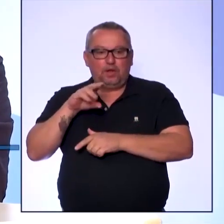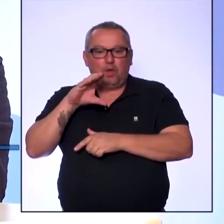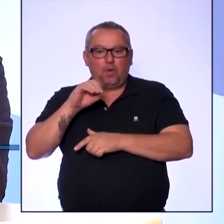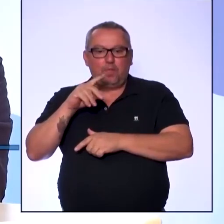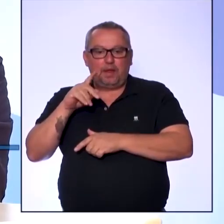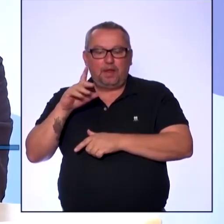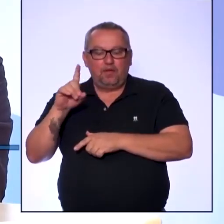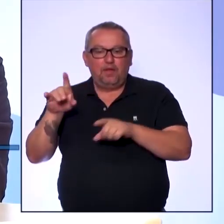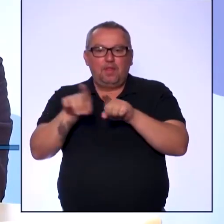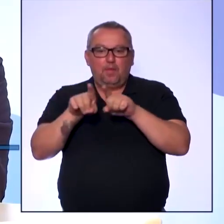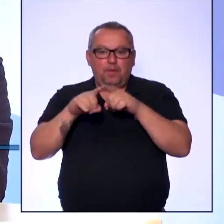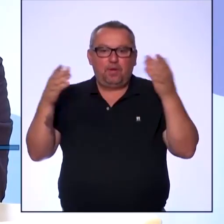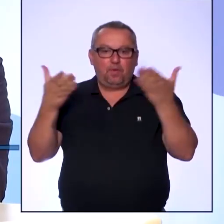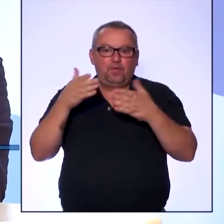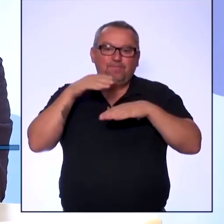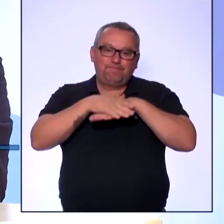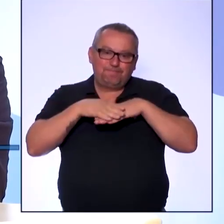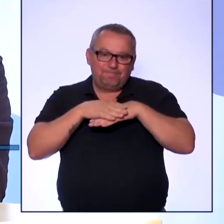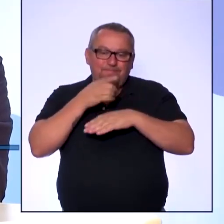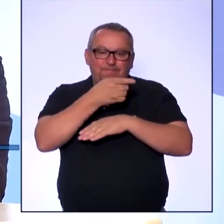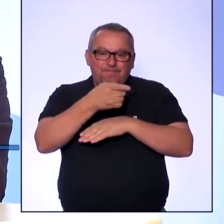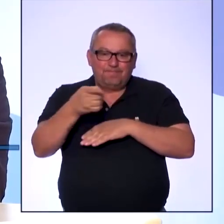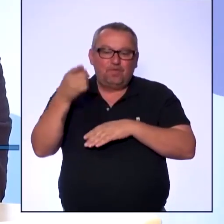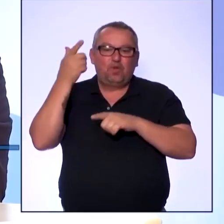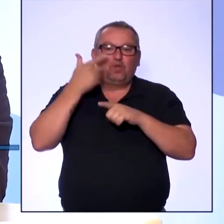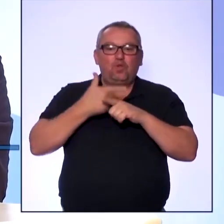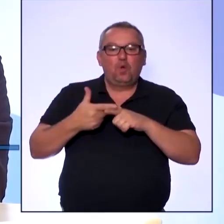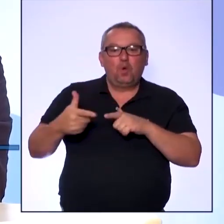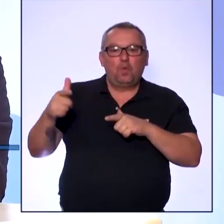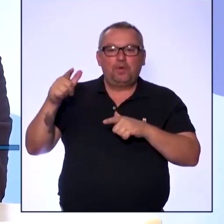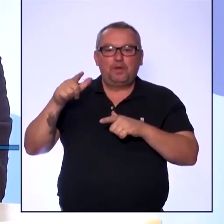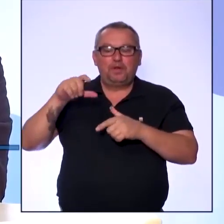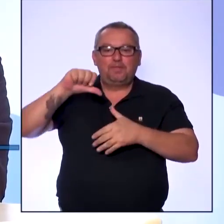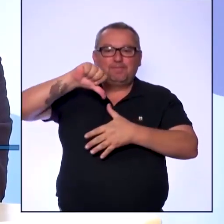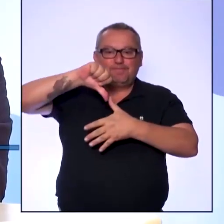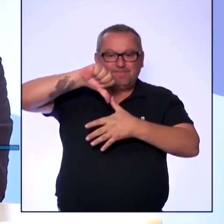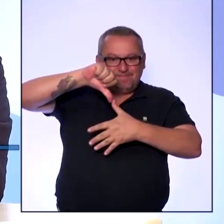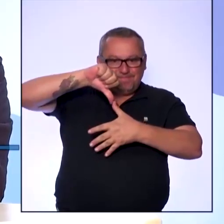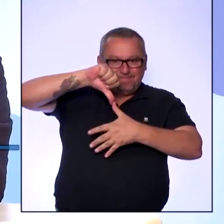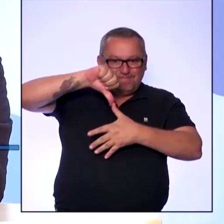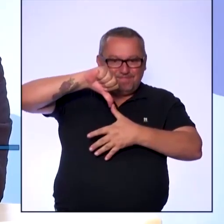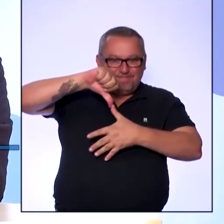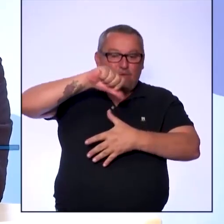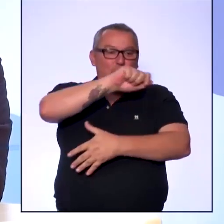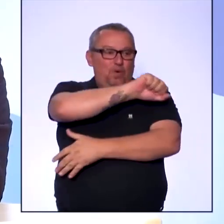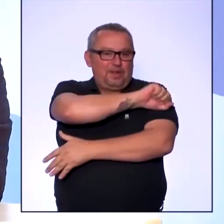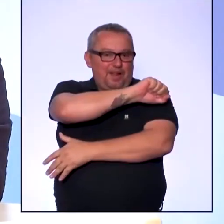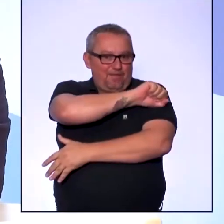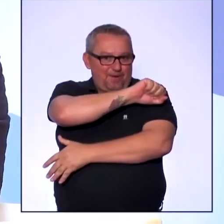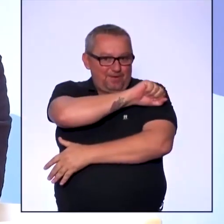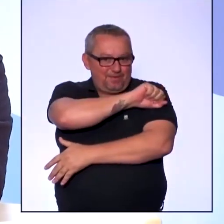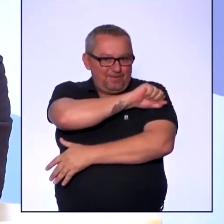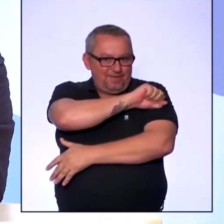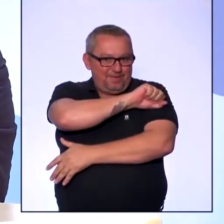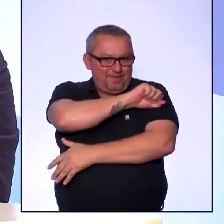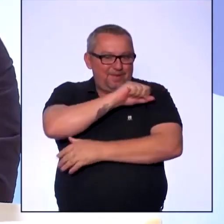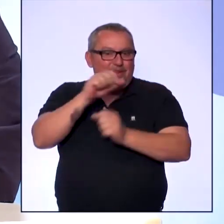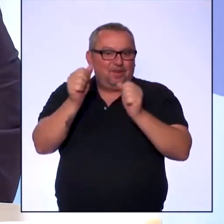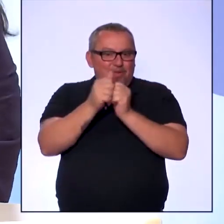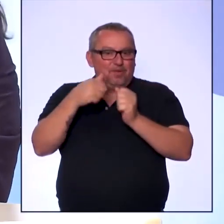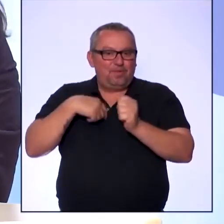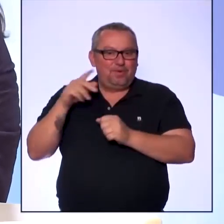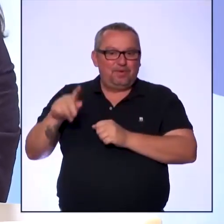Estou aqui hoje para conversar com vocês sobre a América Latina no 8º ano do ensino fundamental. E junto